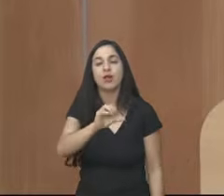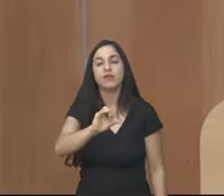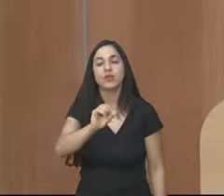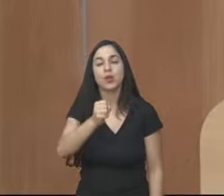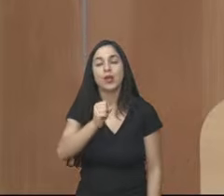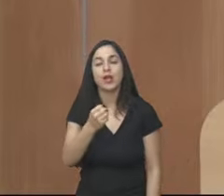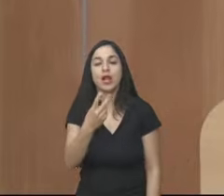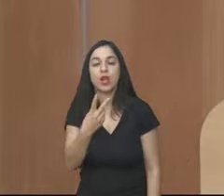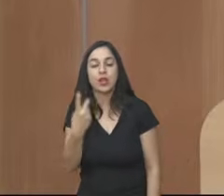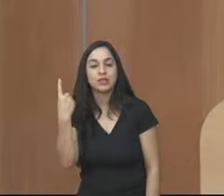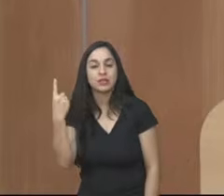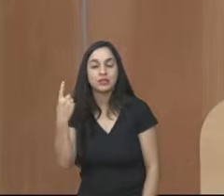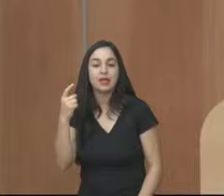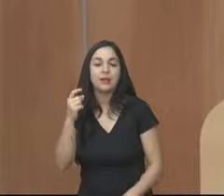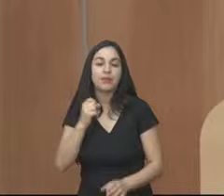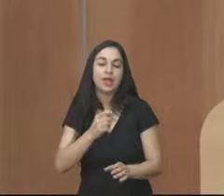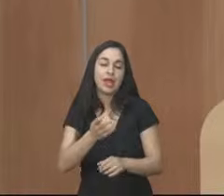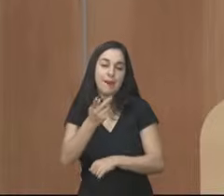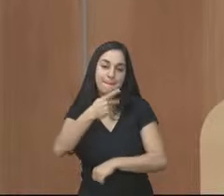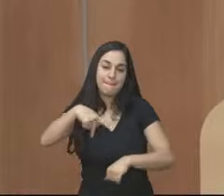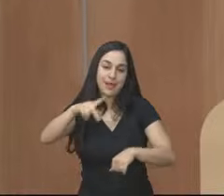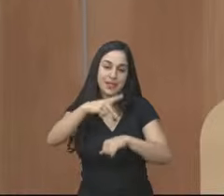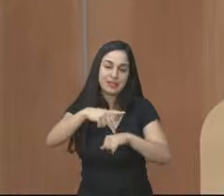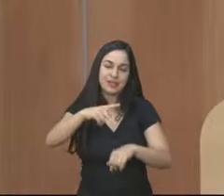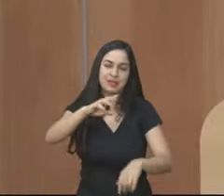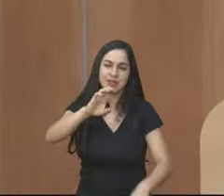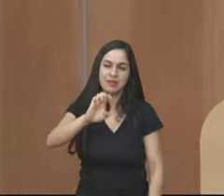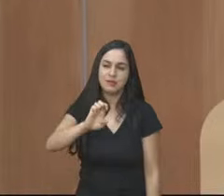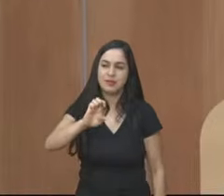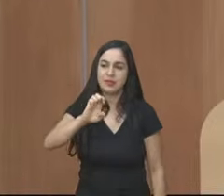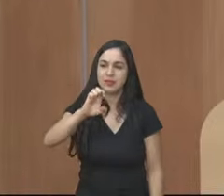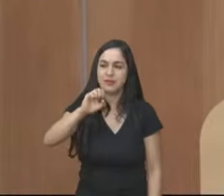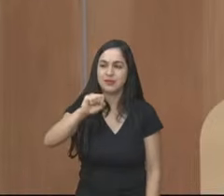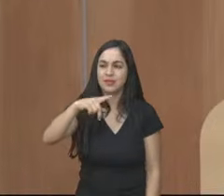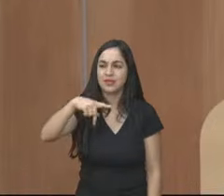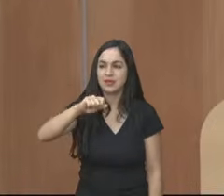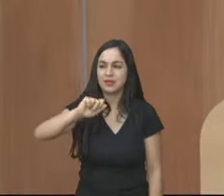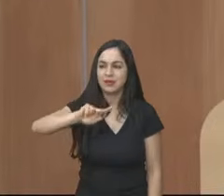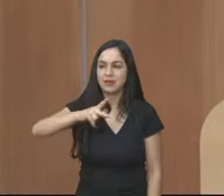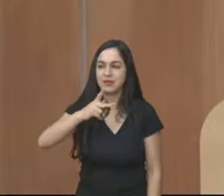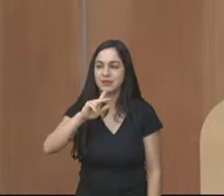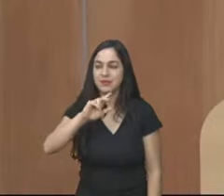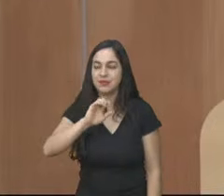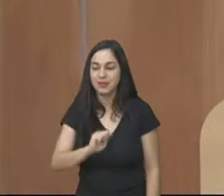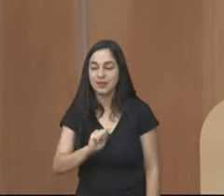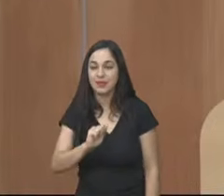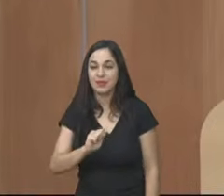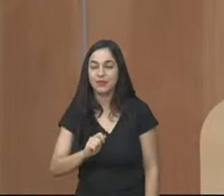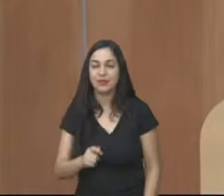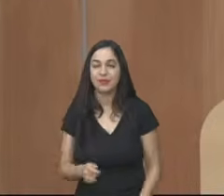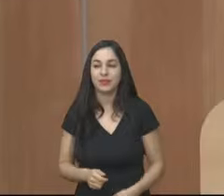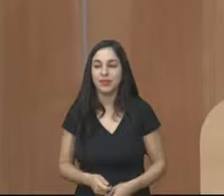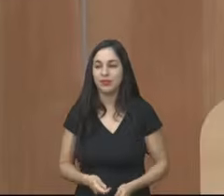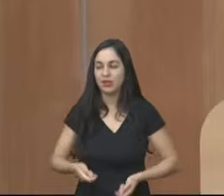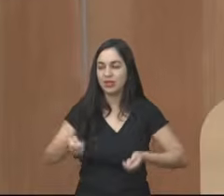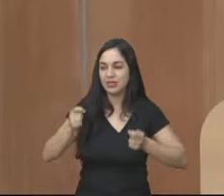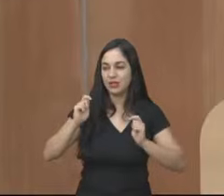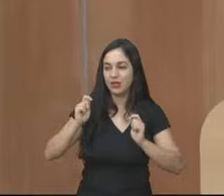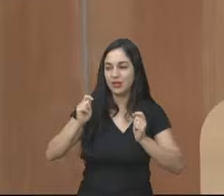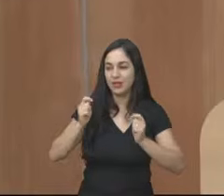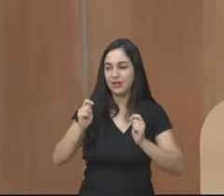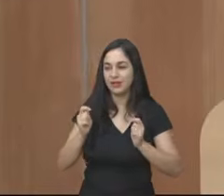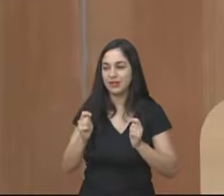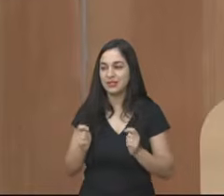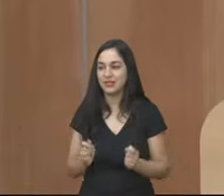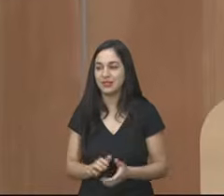na Espanha. E hoje, infelizmente, não tem na minha região Nordeste, que eu gostaria muito que vocês tivessem. Quem